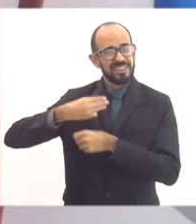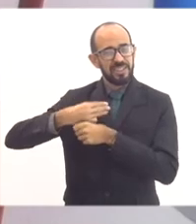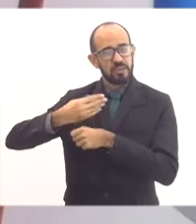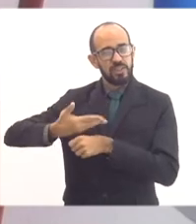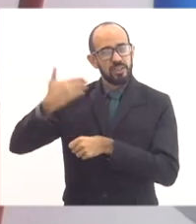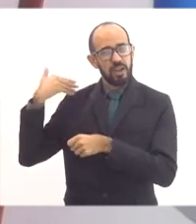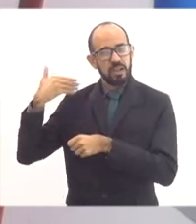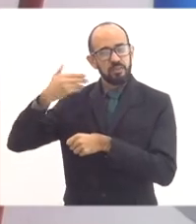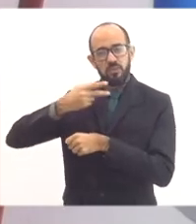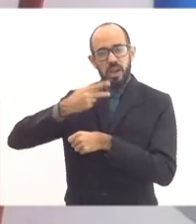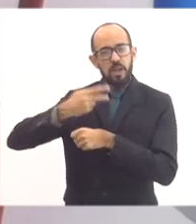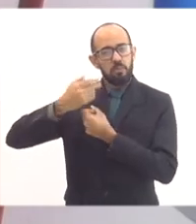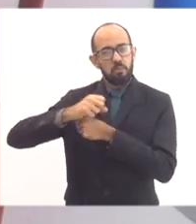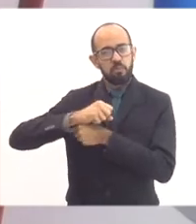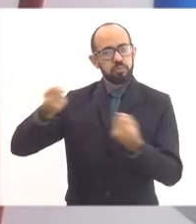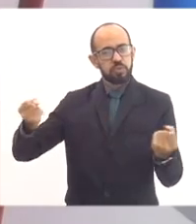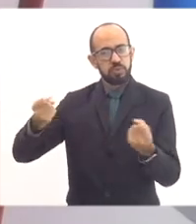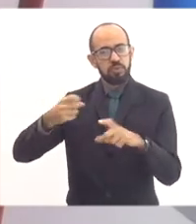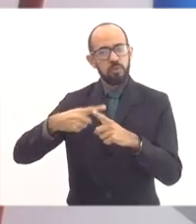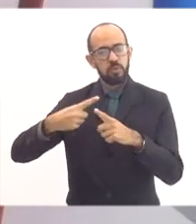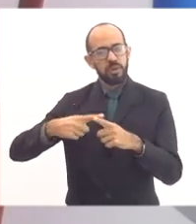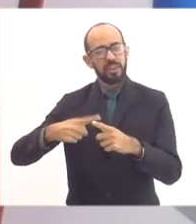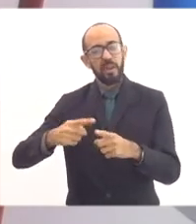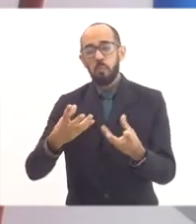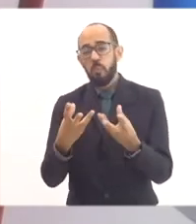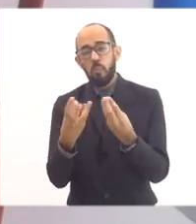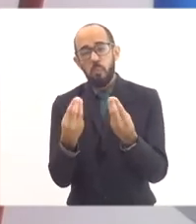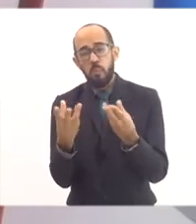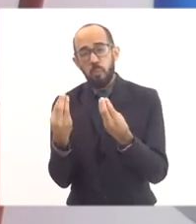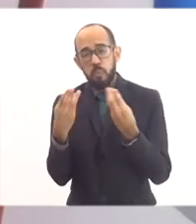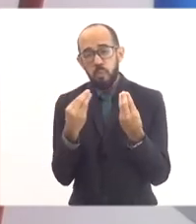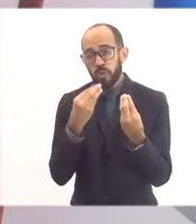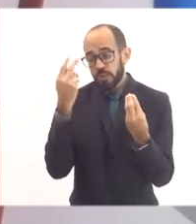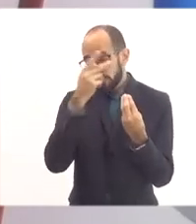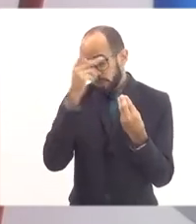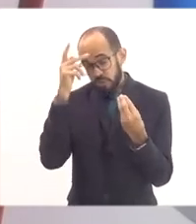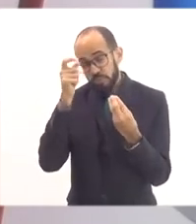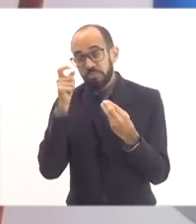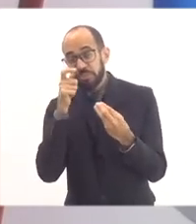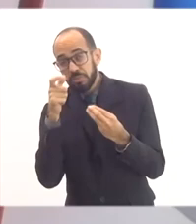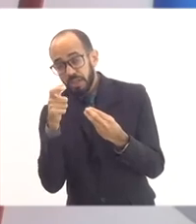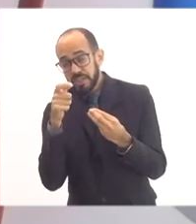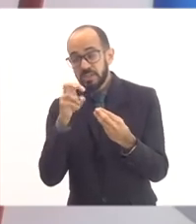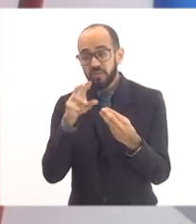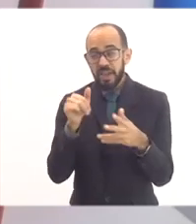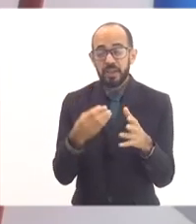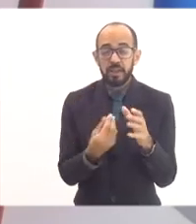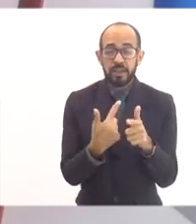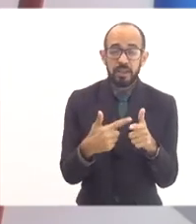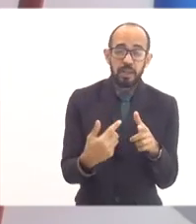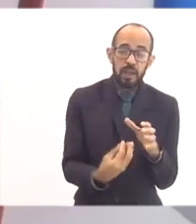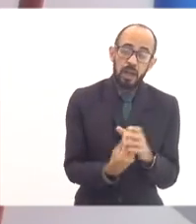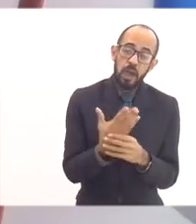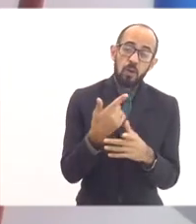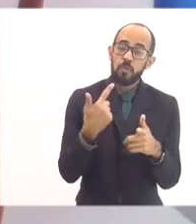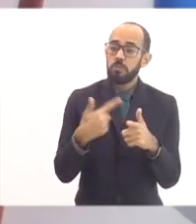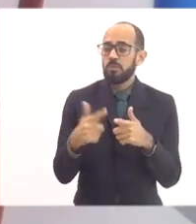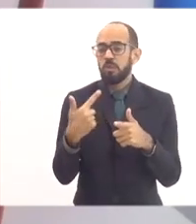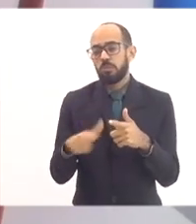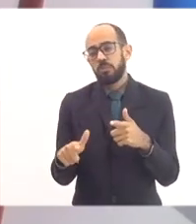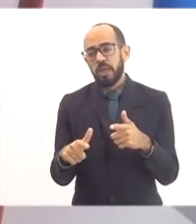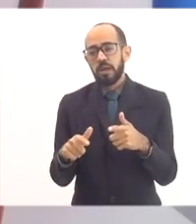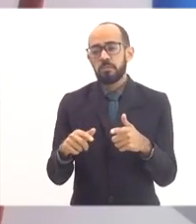esse concurso é impossível porque são milhares de pessoas, vai criar um mal-estar tremendo, vai criar um desarranjo na